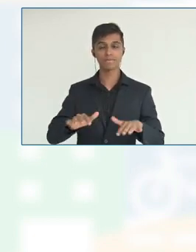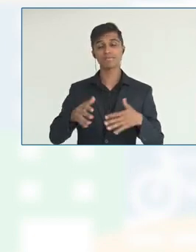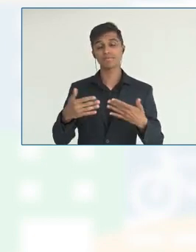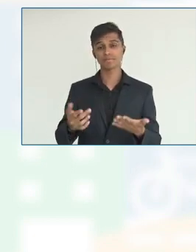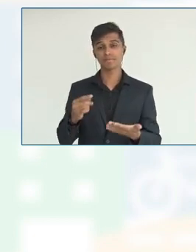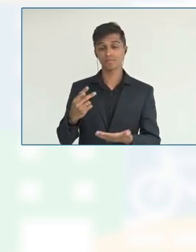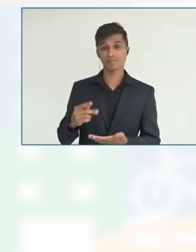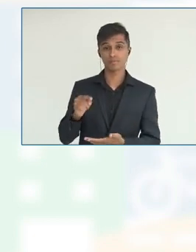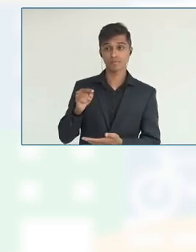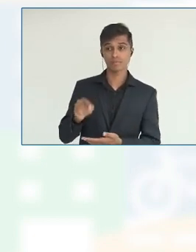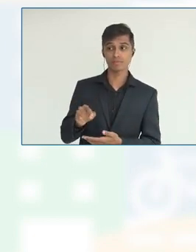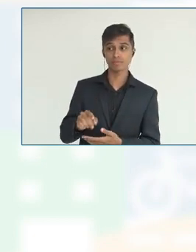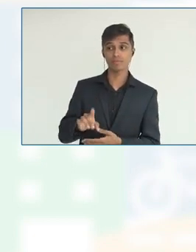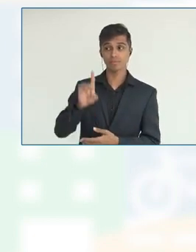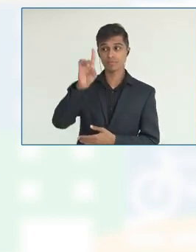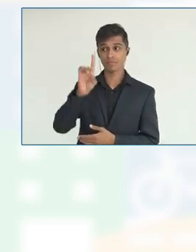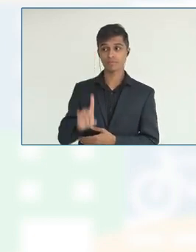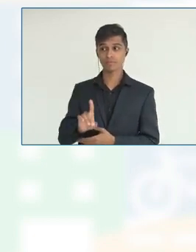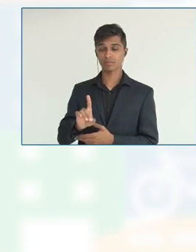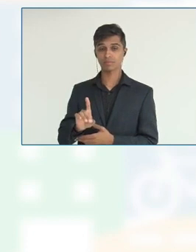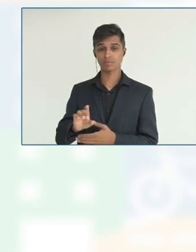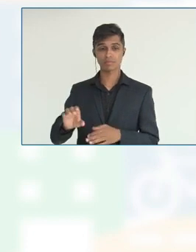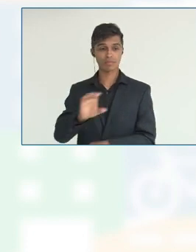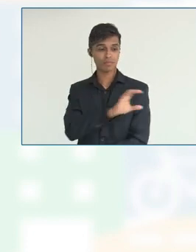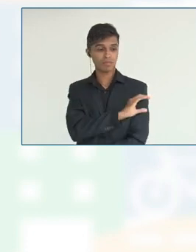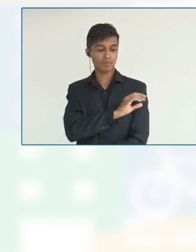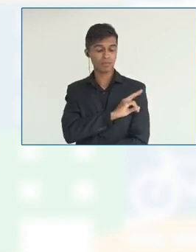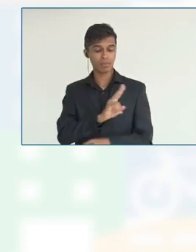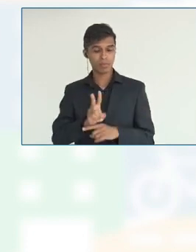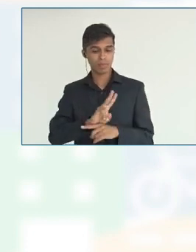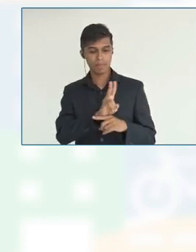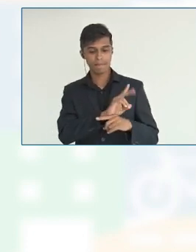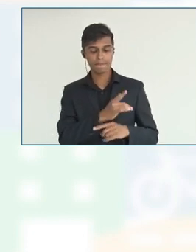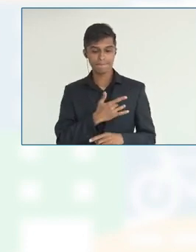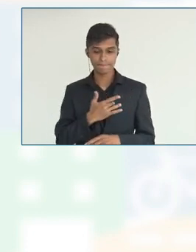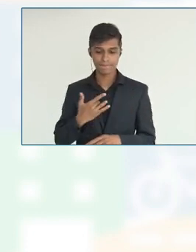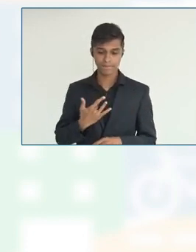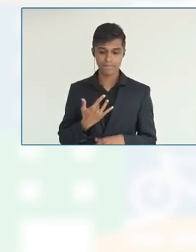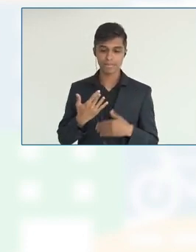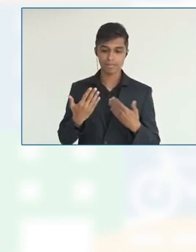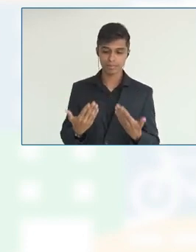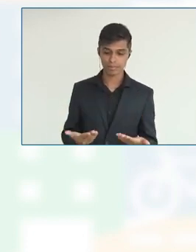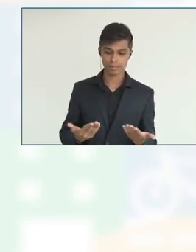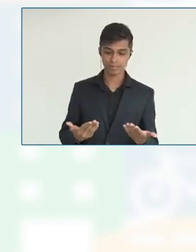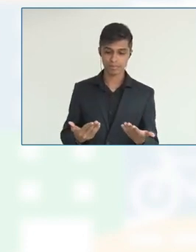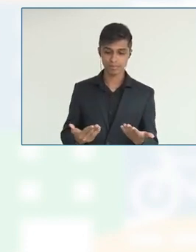é uma diretoria da Coordenadoria de Vigilância em Saúde, que está